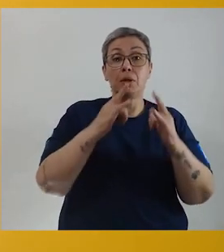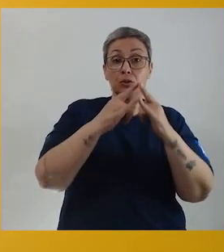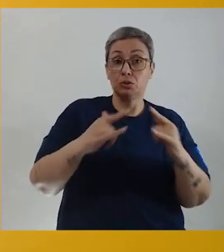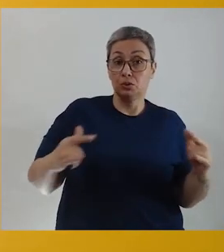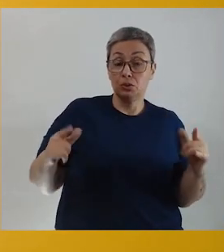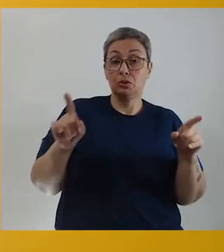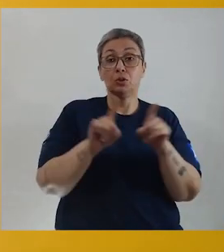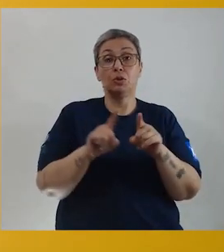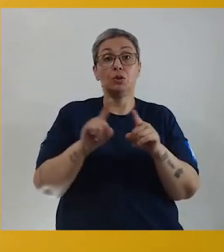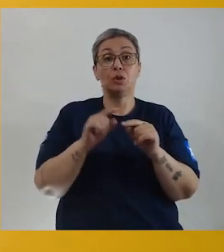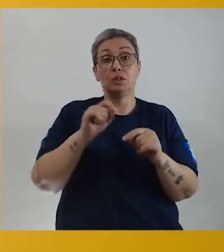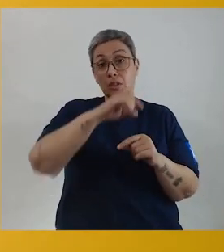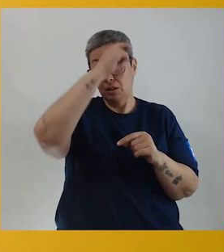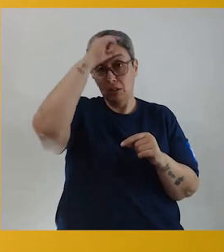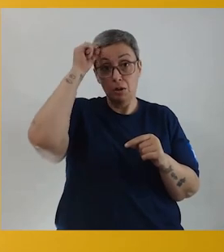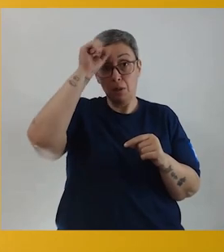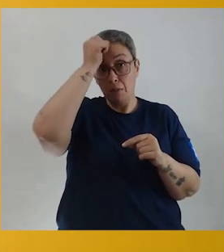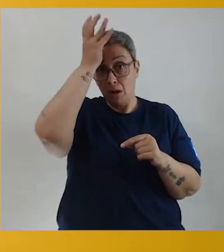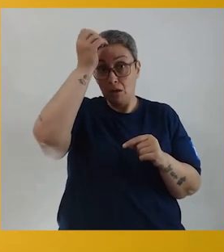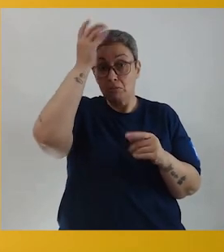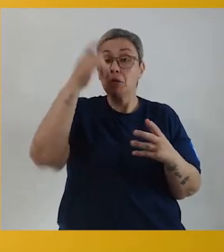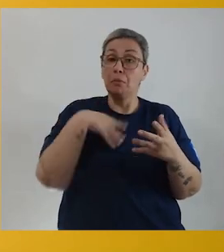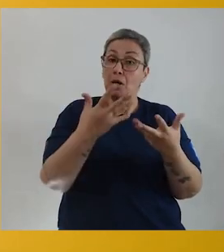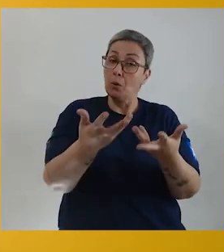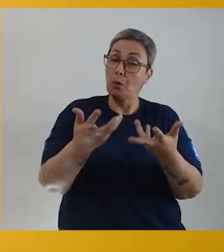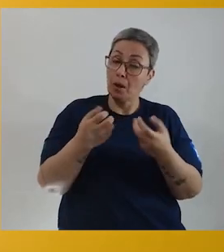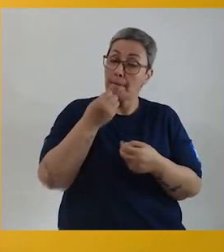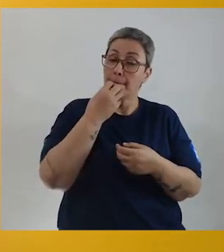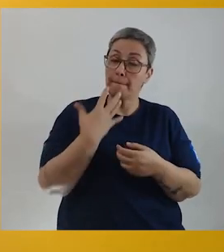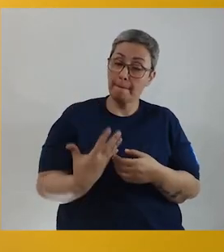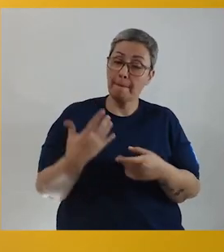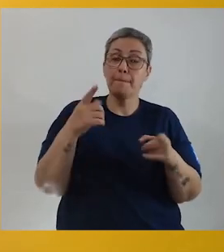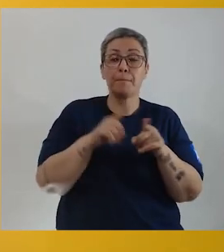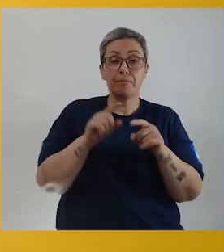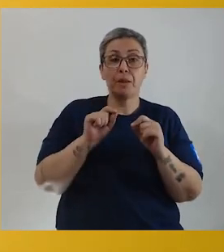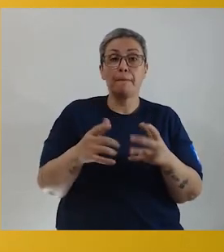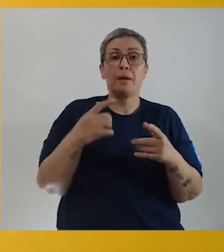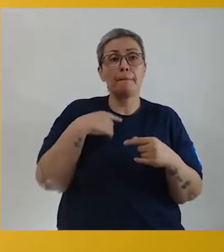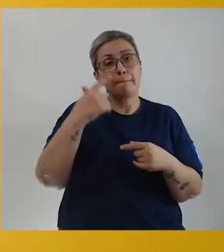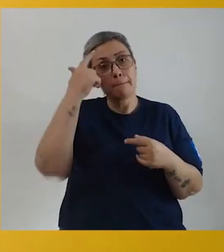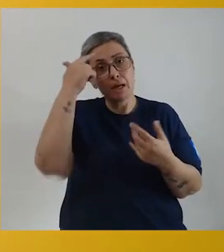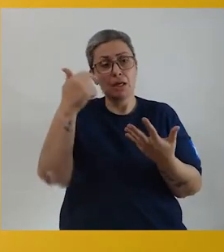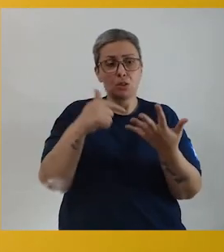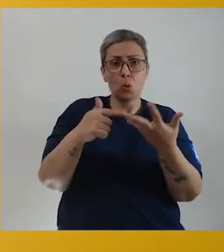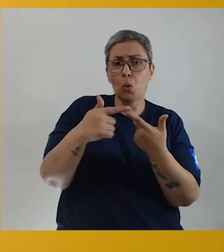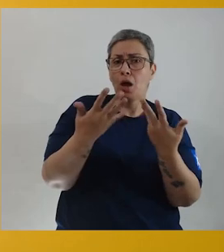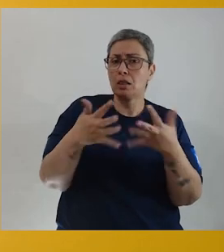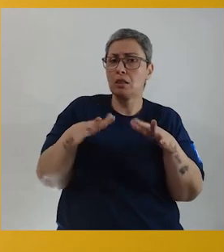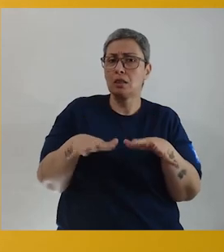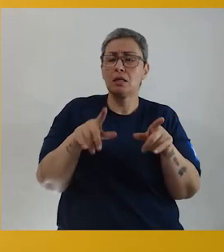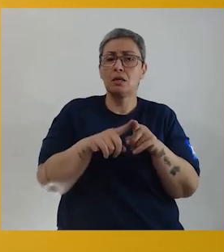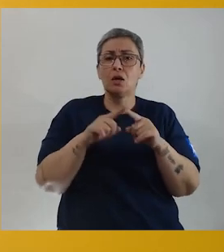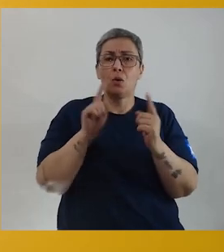no circo, né? O Patati e o Patatá, eles também são bem acolhedores, pensam bastante nas questões da